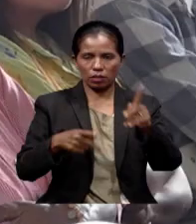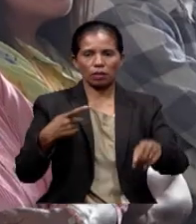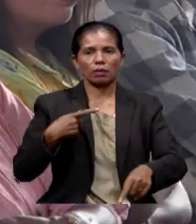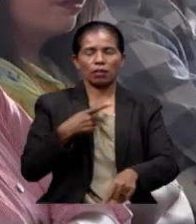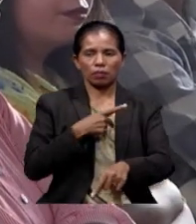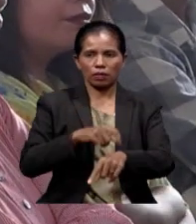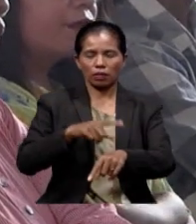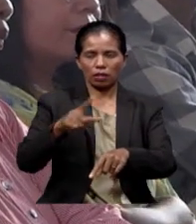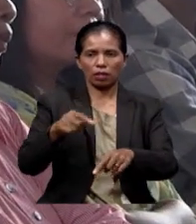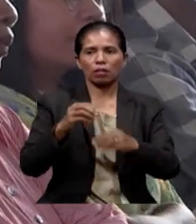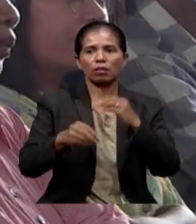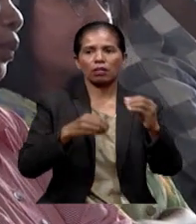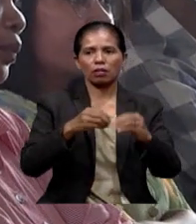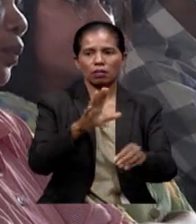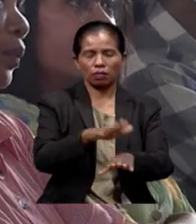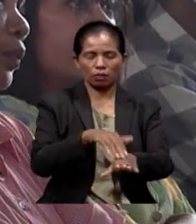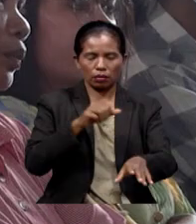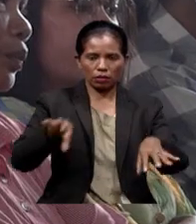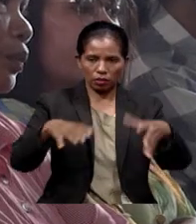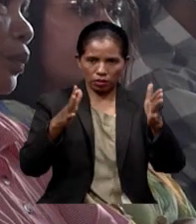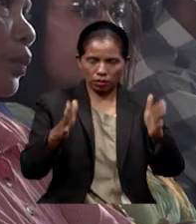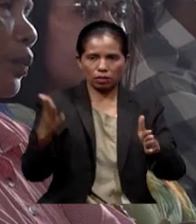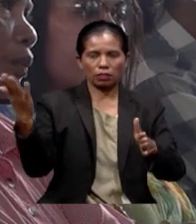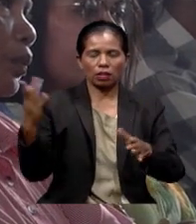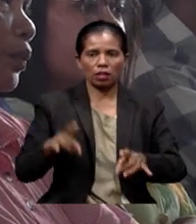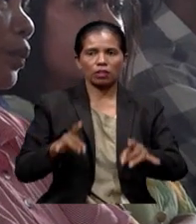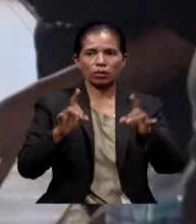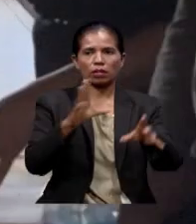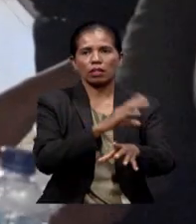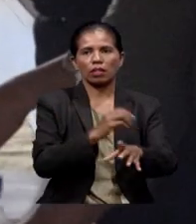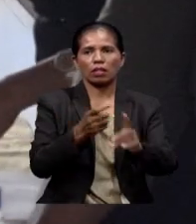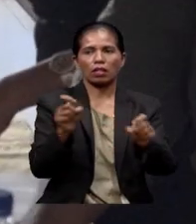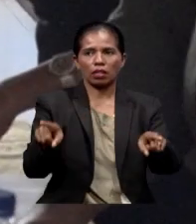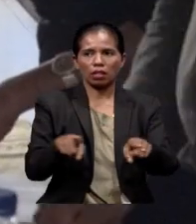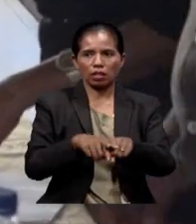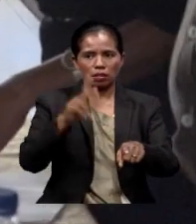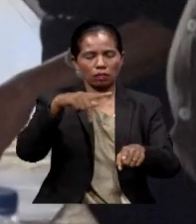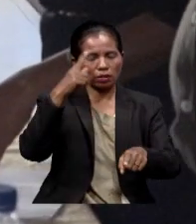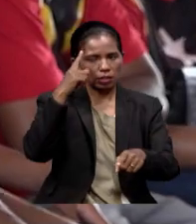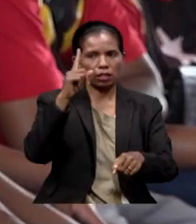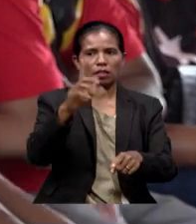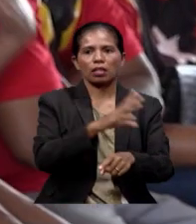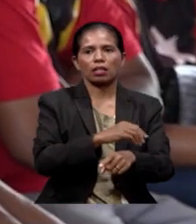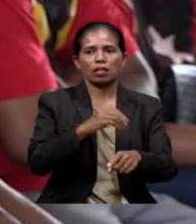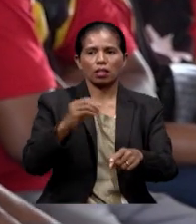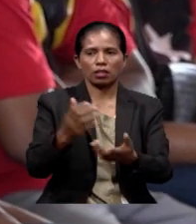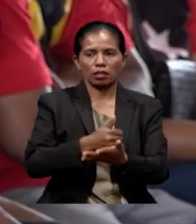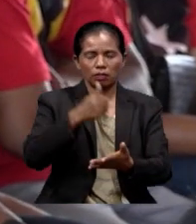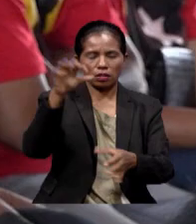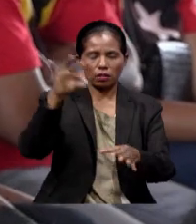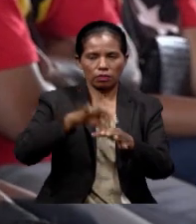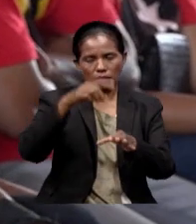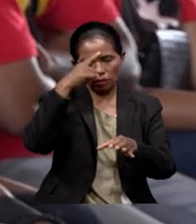Parlamento Nacional, Katak, recrutamento trabalhador ba Austrália, desconfia a nessa política ida, atumanam votos,